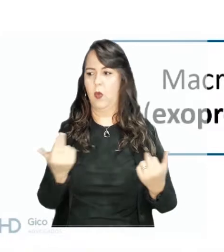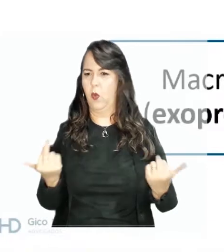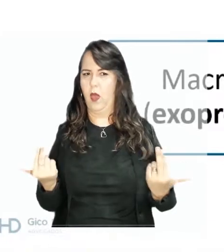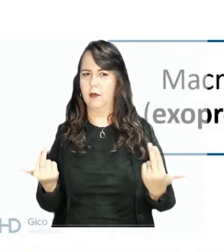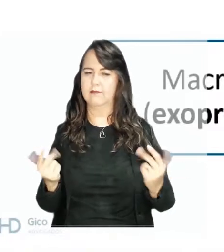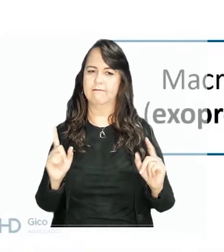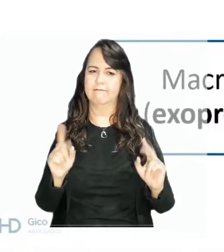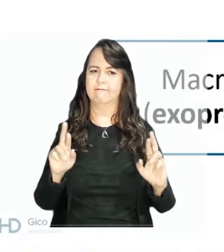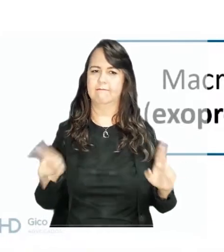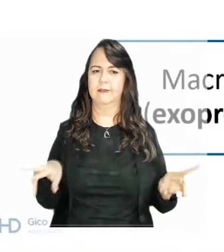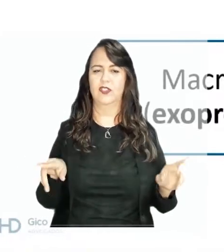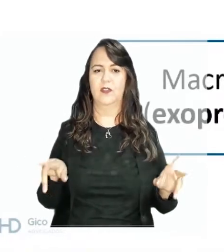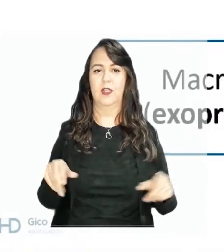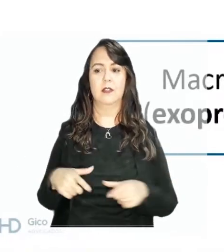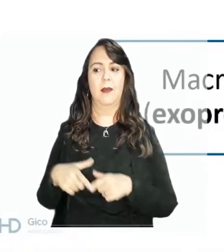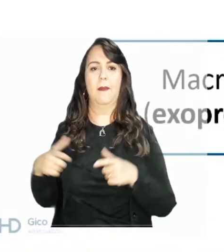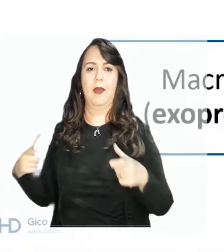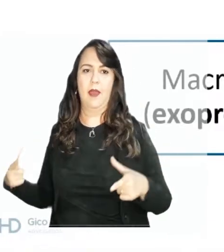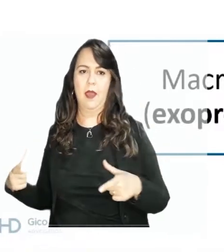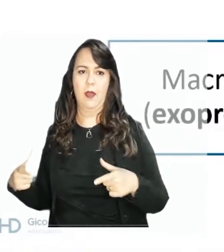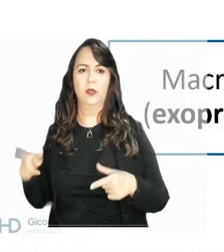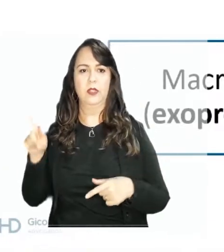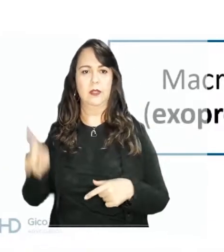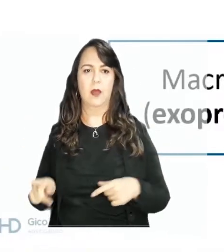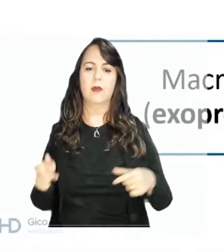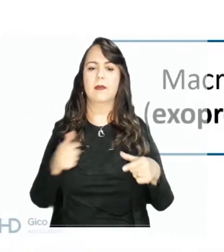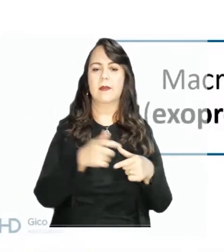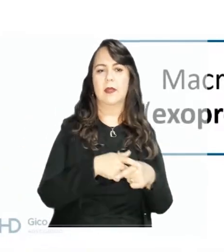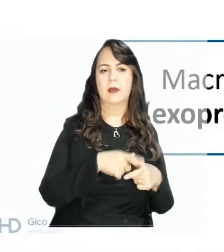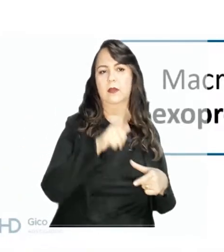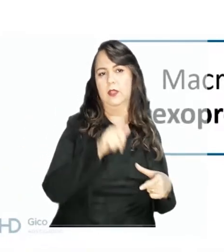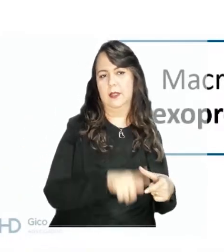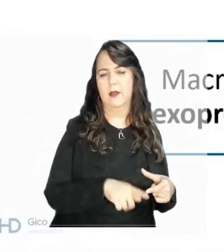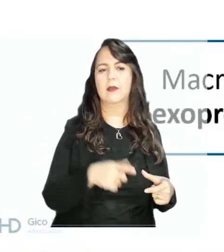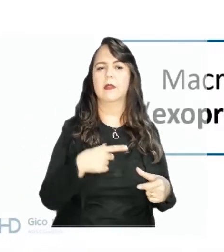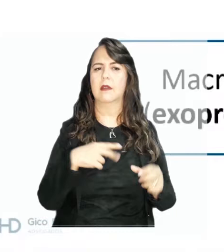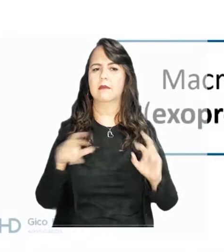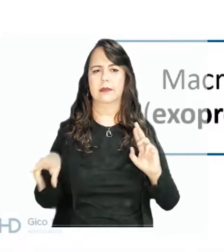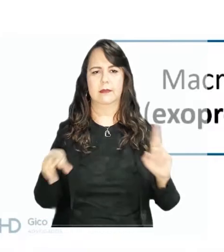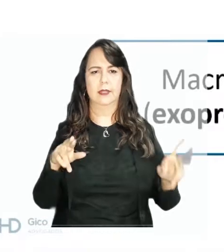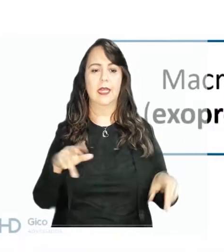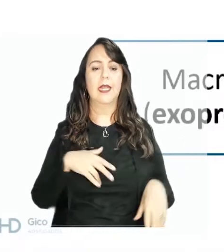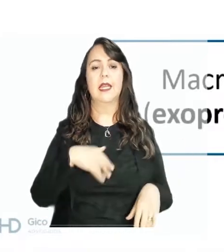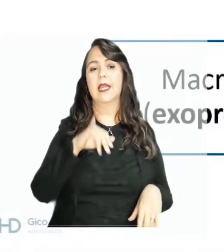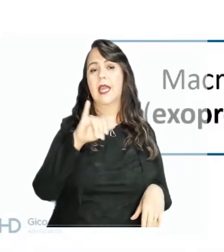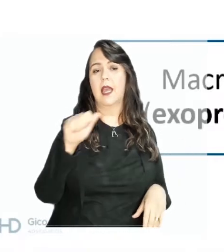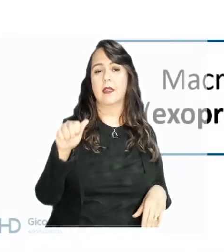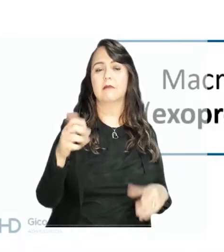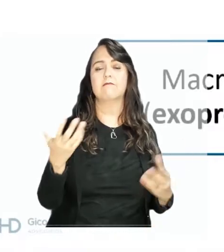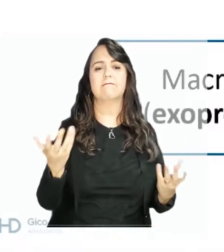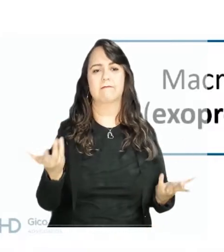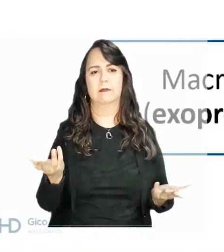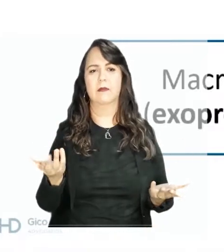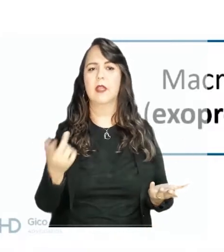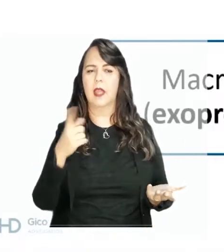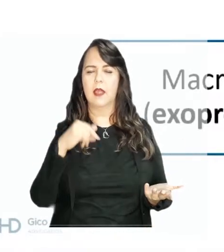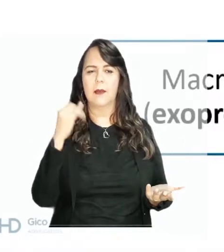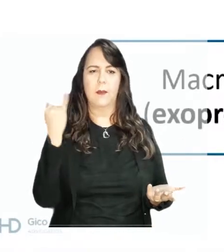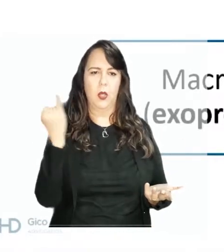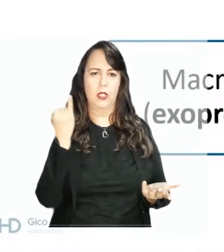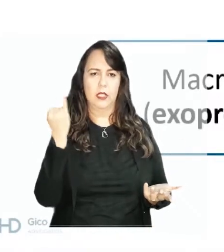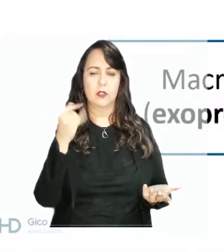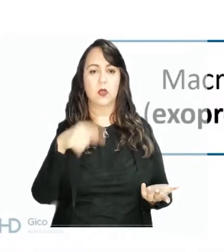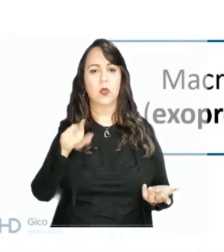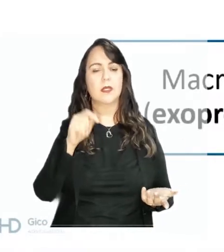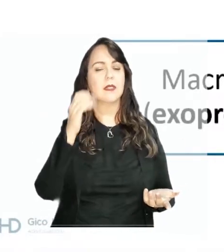a análise econômica do direito, jurimetria, inteligência artificial e data science, é interessante ter em mente a